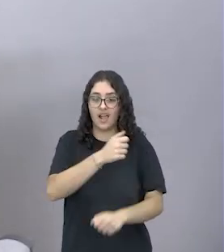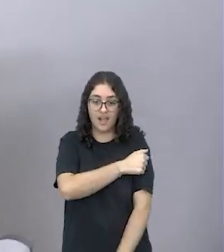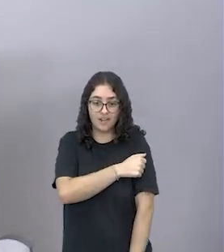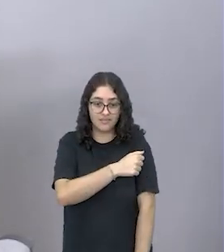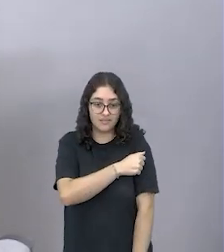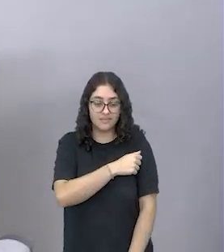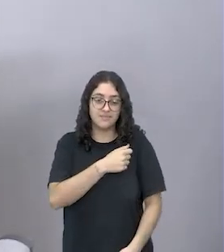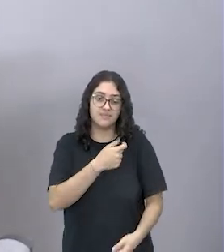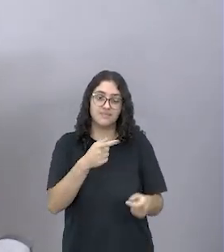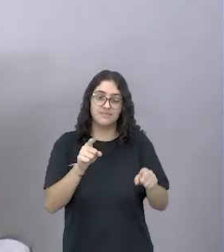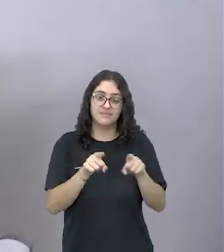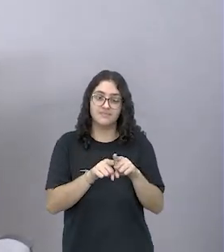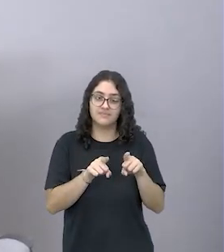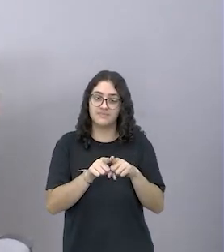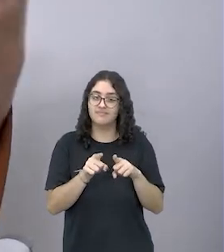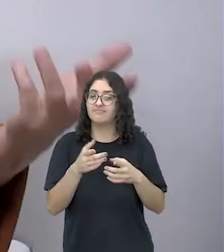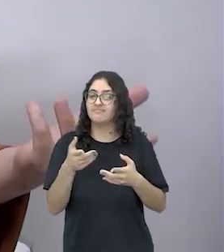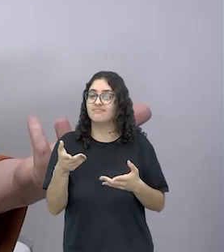também,